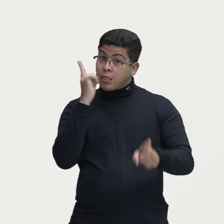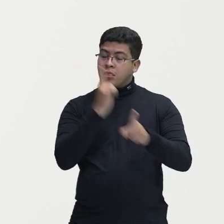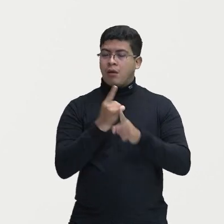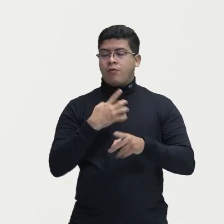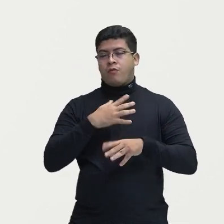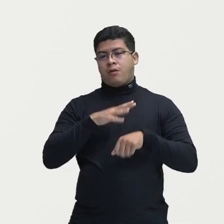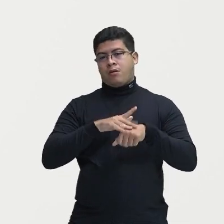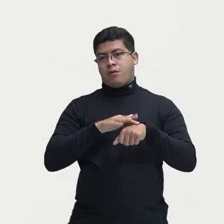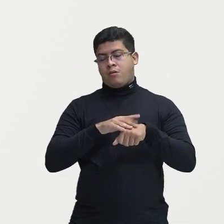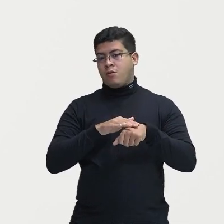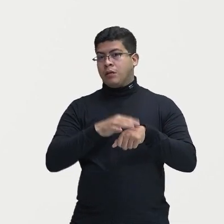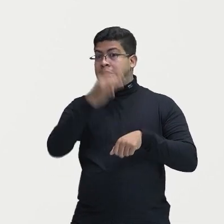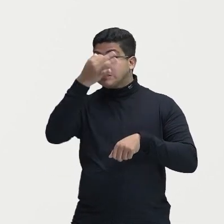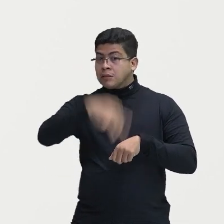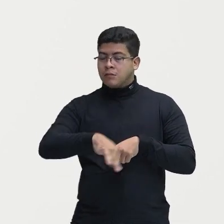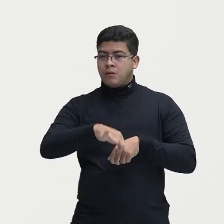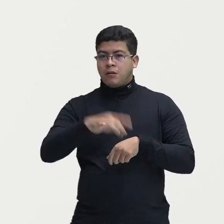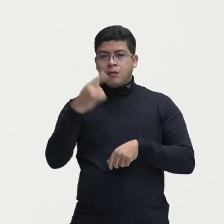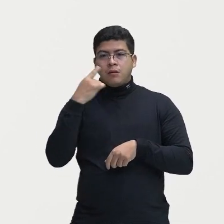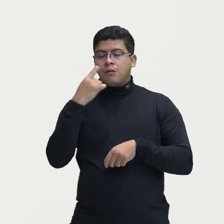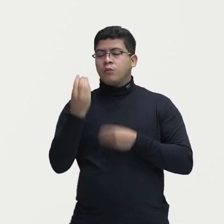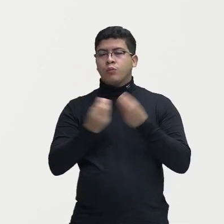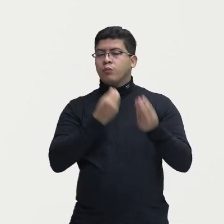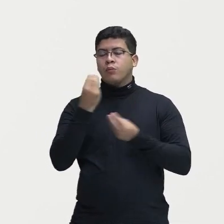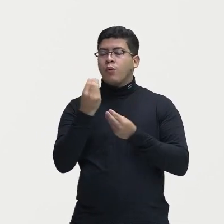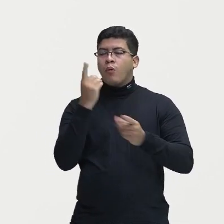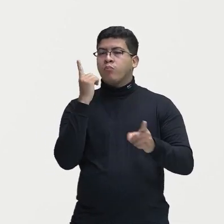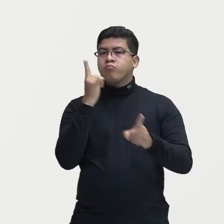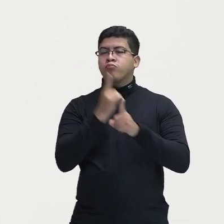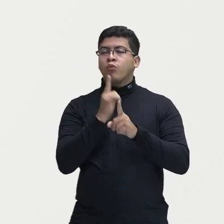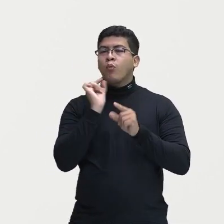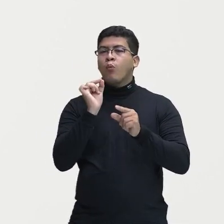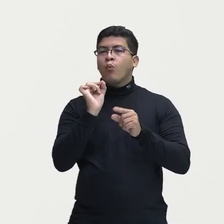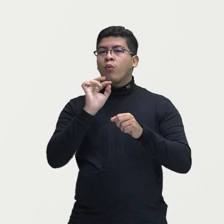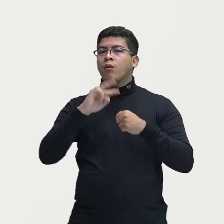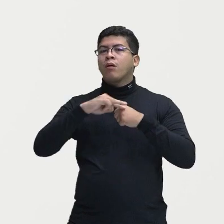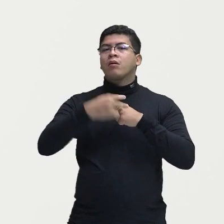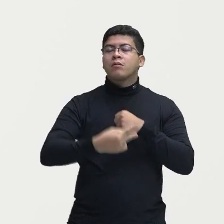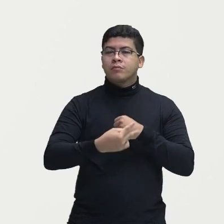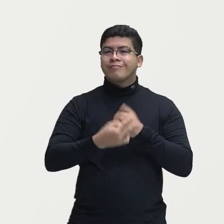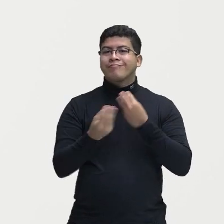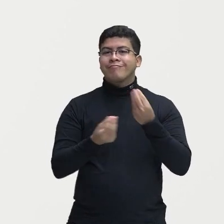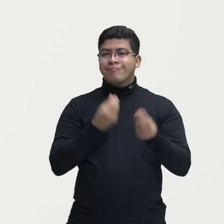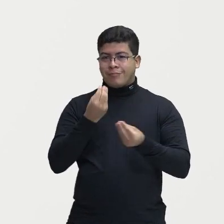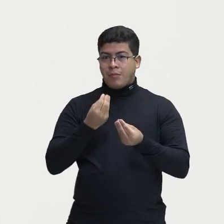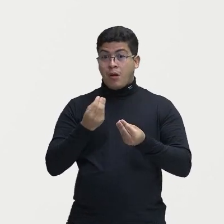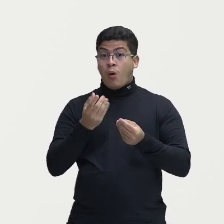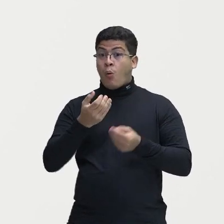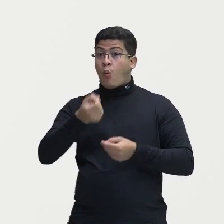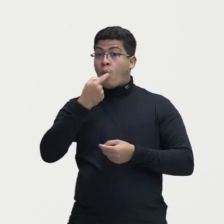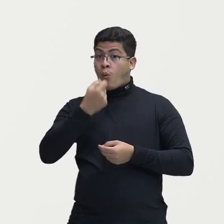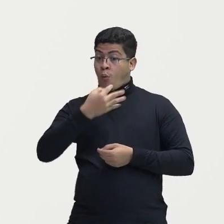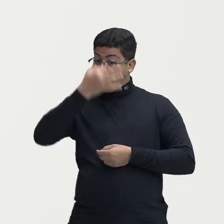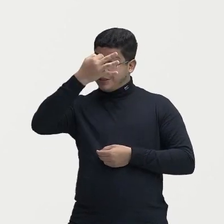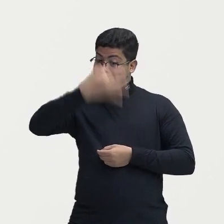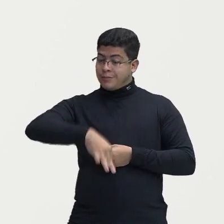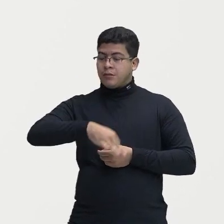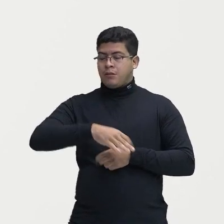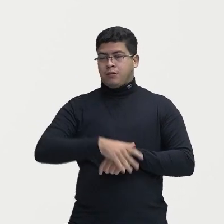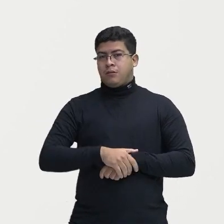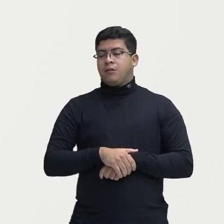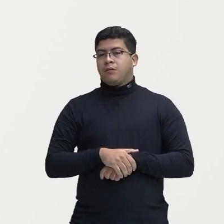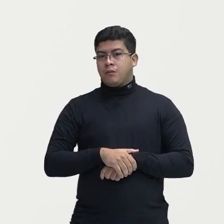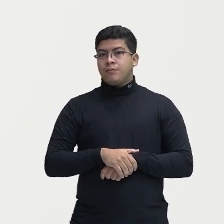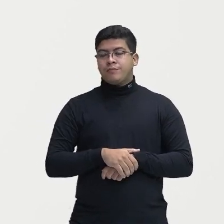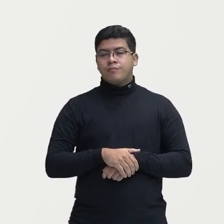identificação do agente responsável pela infecção e assim iniciar um tratamento mais adequado, né? Então, o que a gente